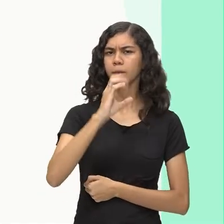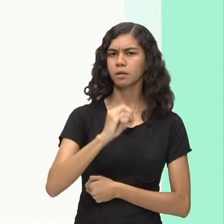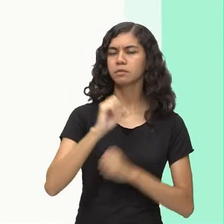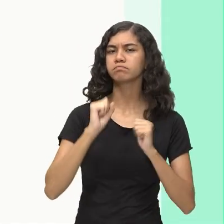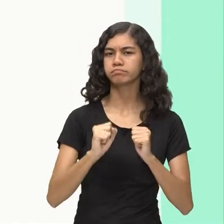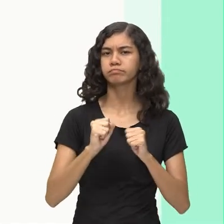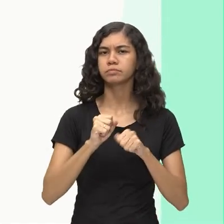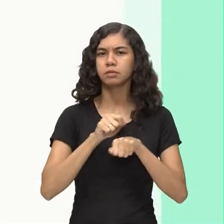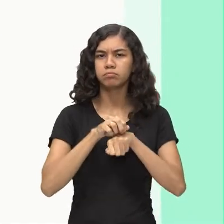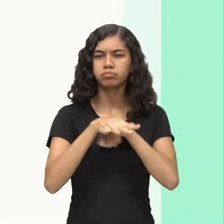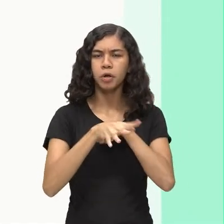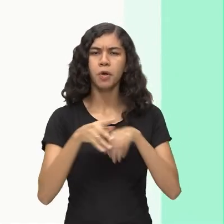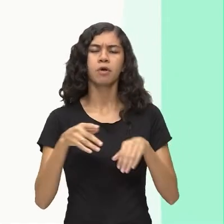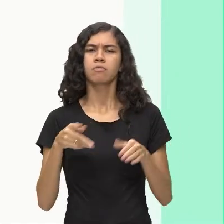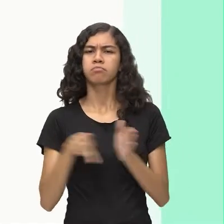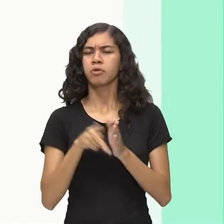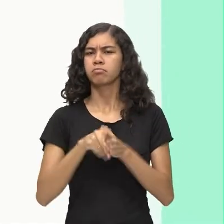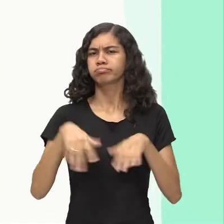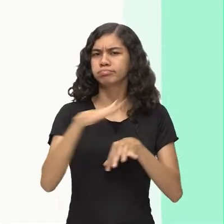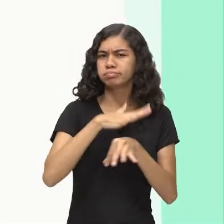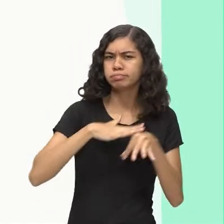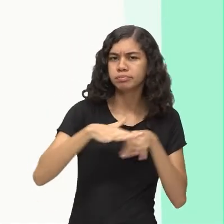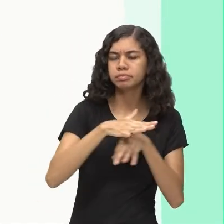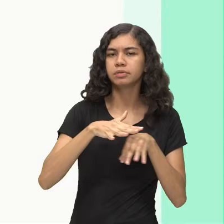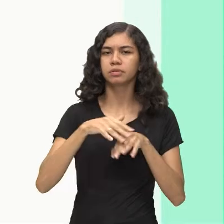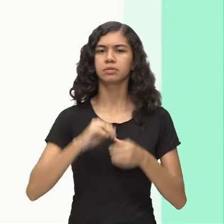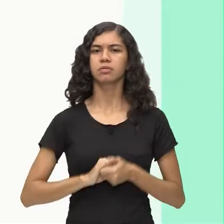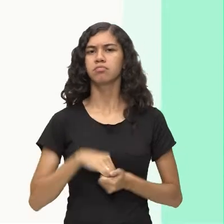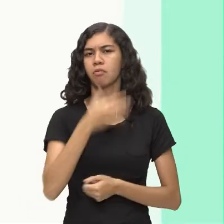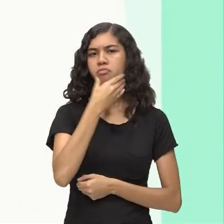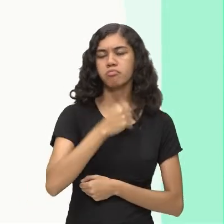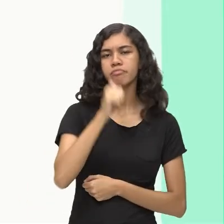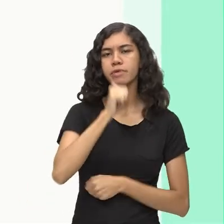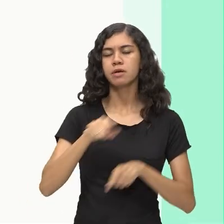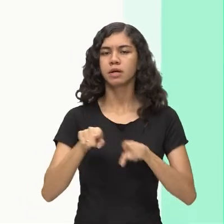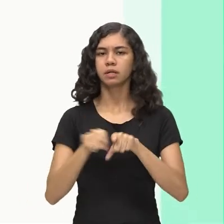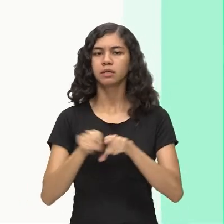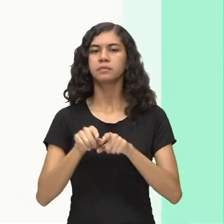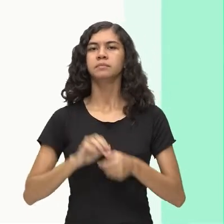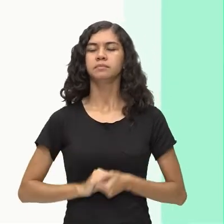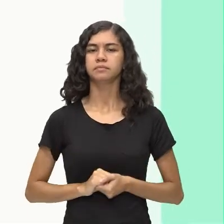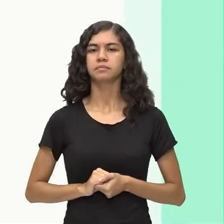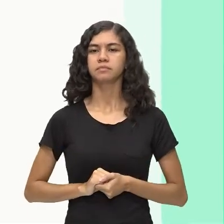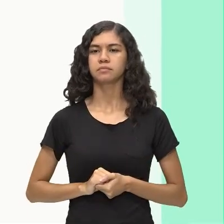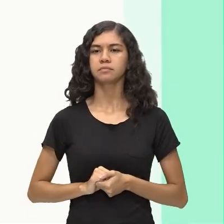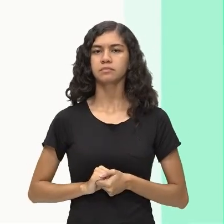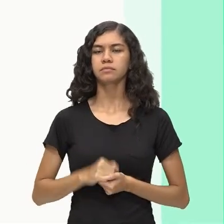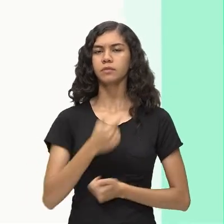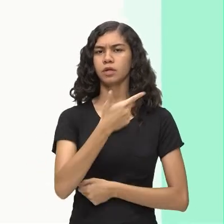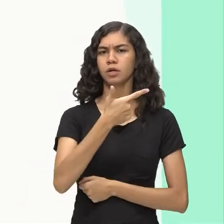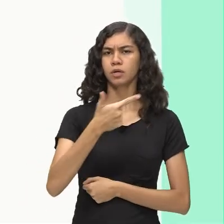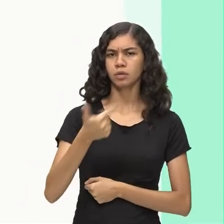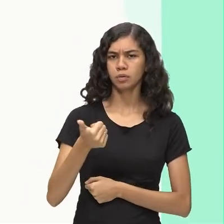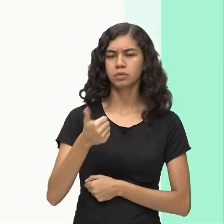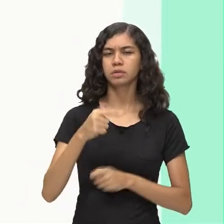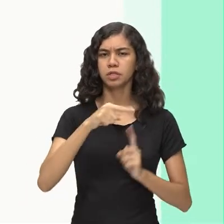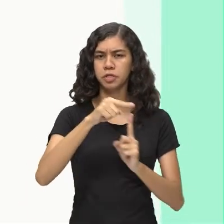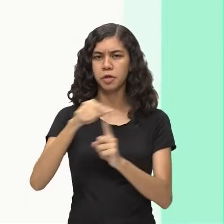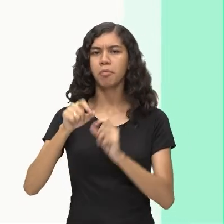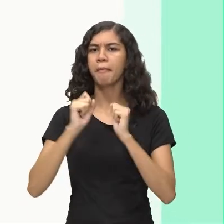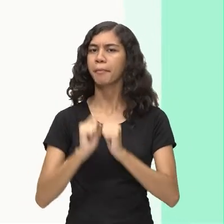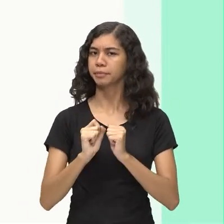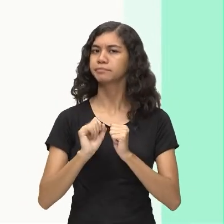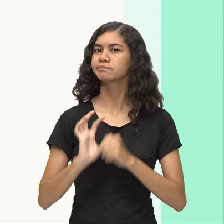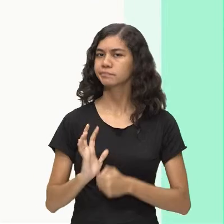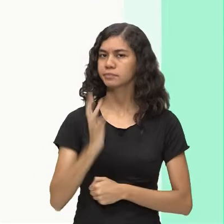infectar a região genital, né? E aí a gente observa que ao menos 12 tipos podem causar o câncer,